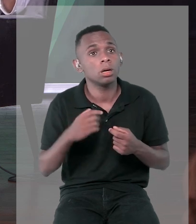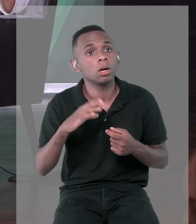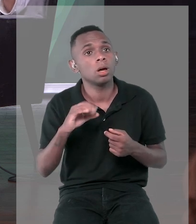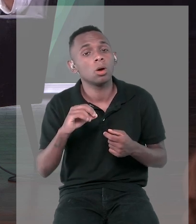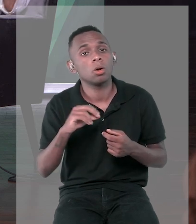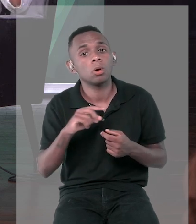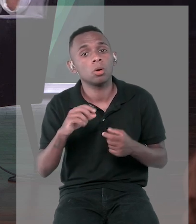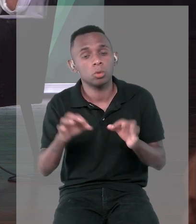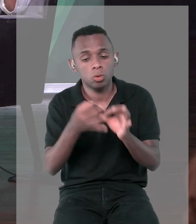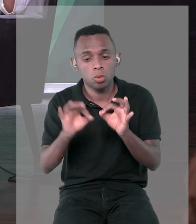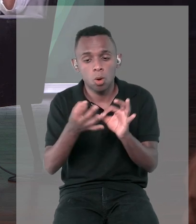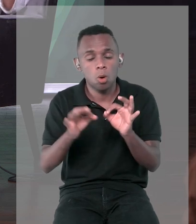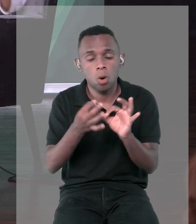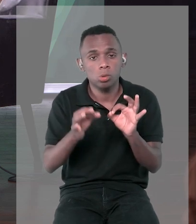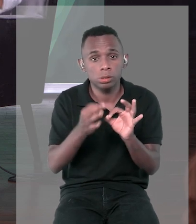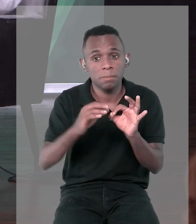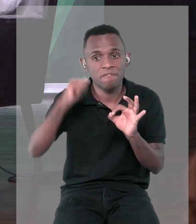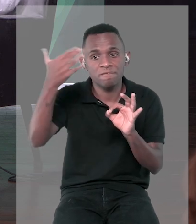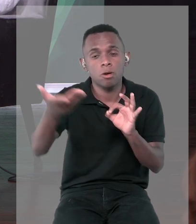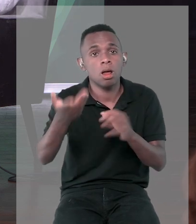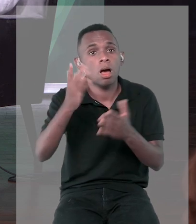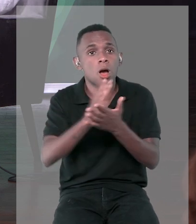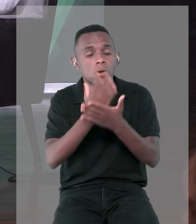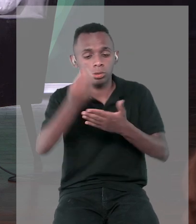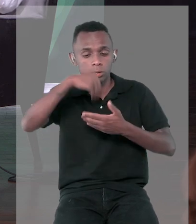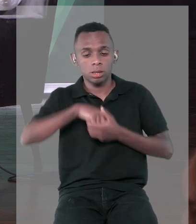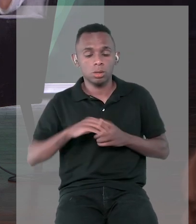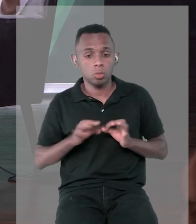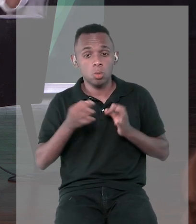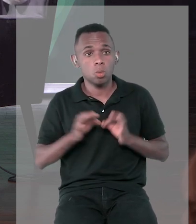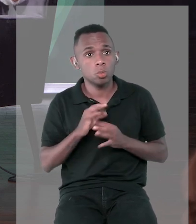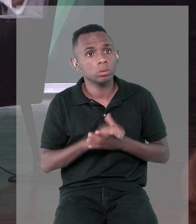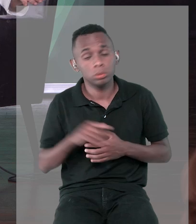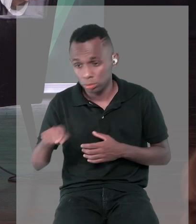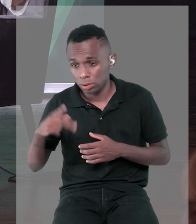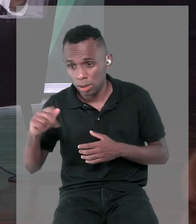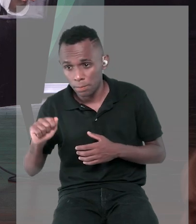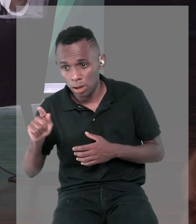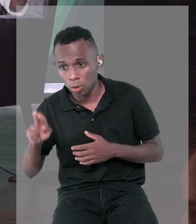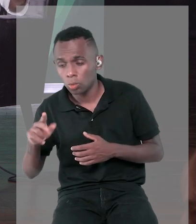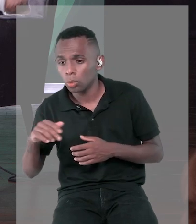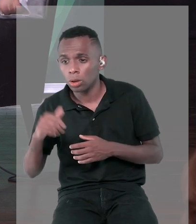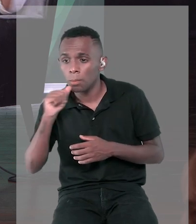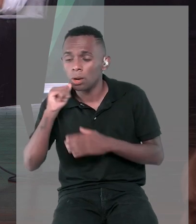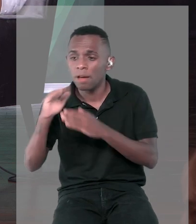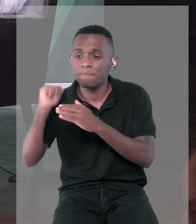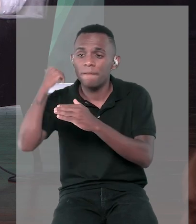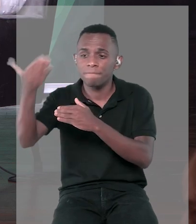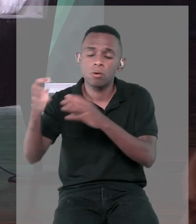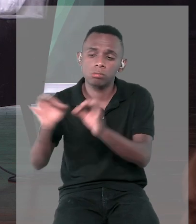cosem no sentido de costurar, não diga, e outros que cosem para dentro. A Pagou era para fora,